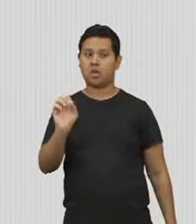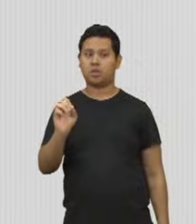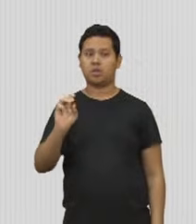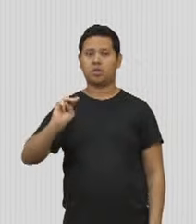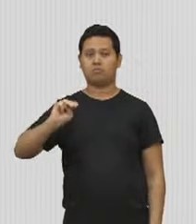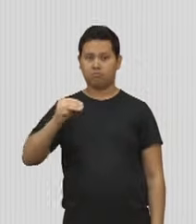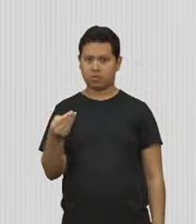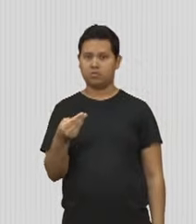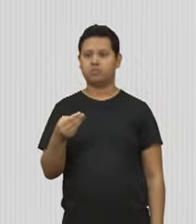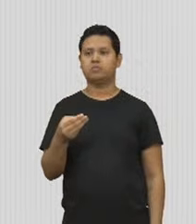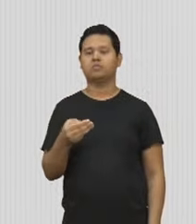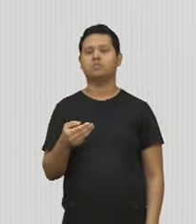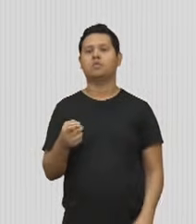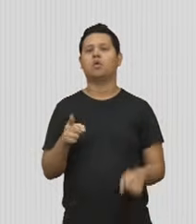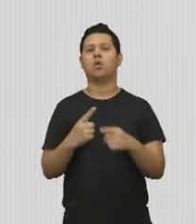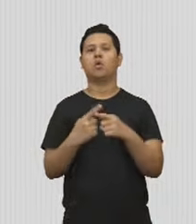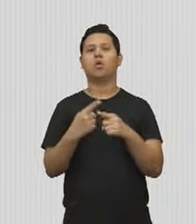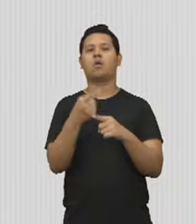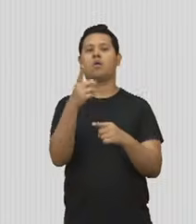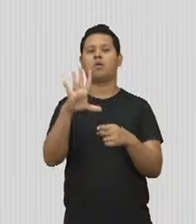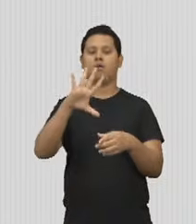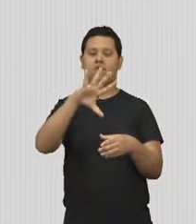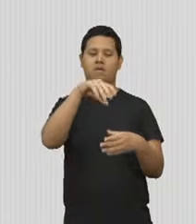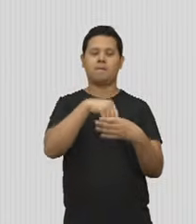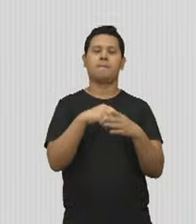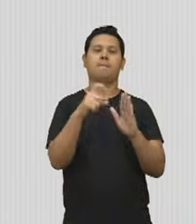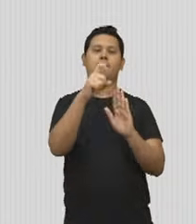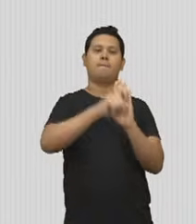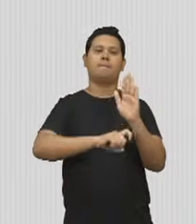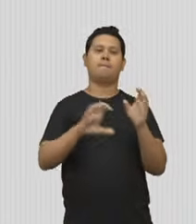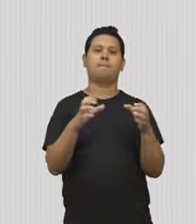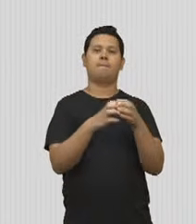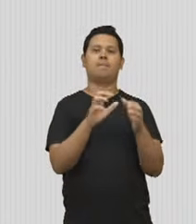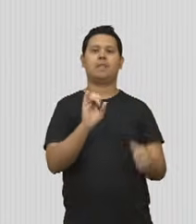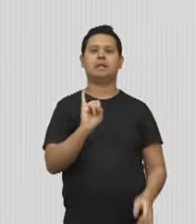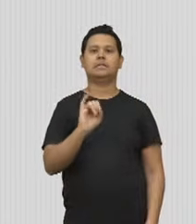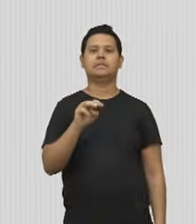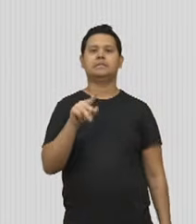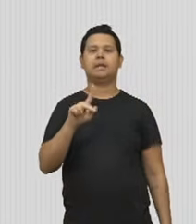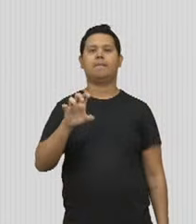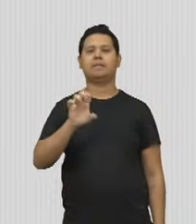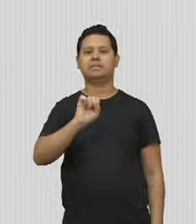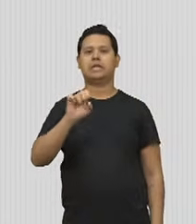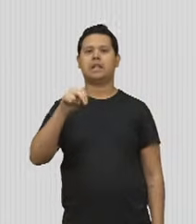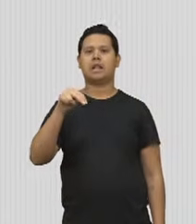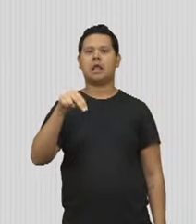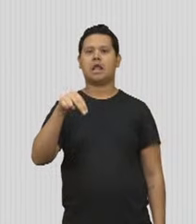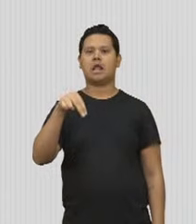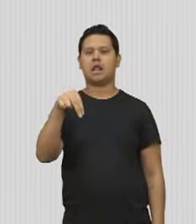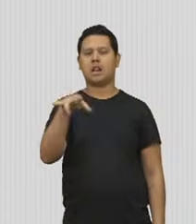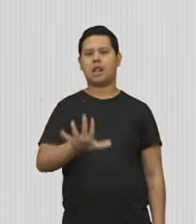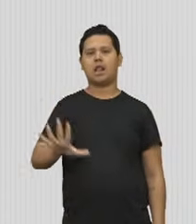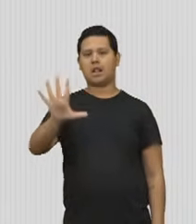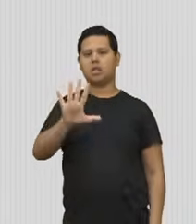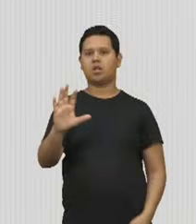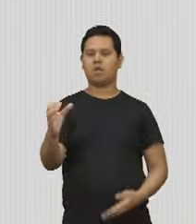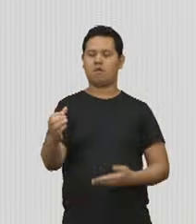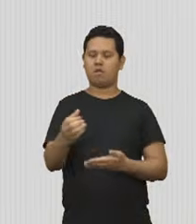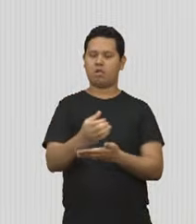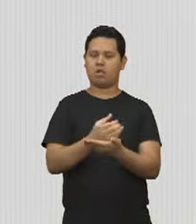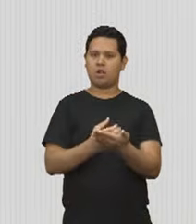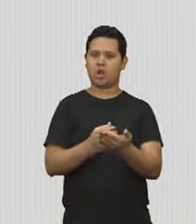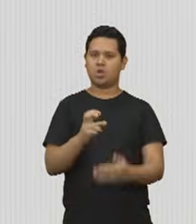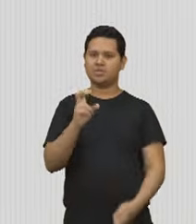ano, né, porque ele faz parte de um regime tributário do Simples Nacional. E o valor fixo dele, de contribuição, de